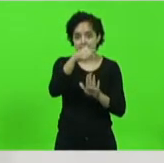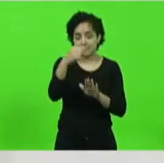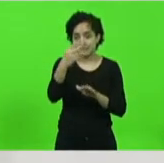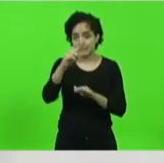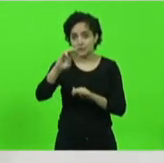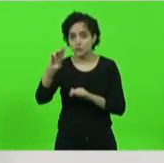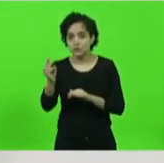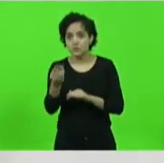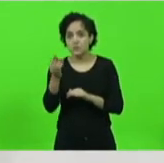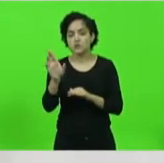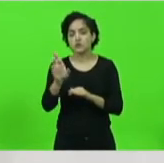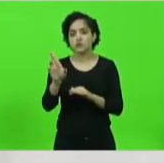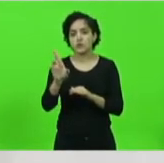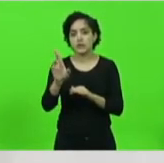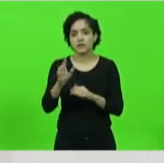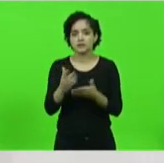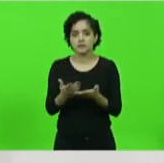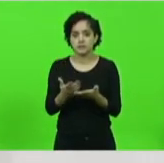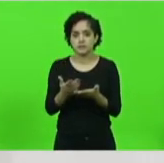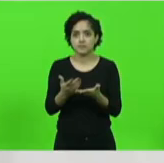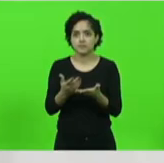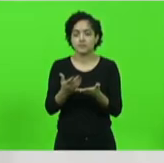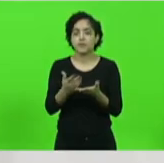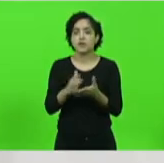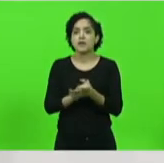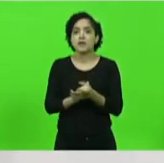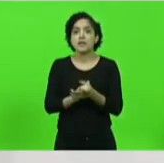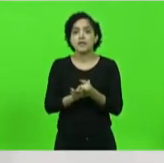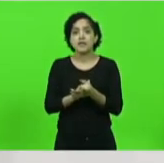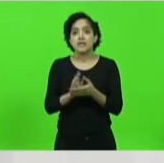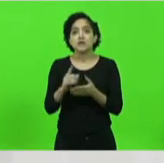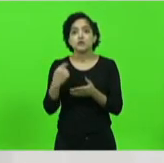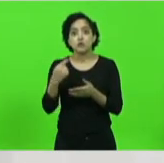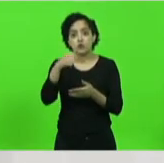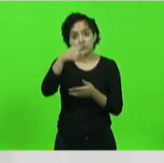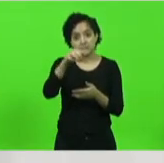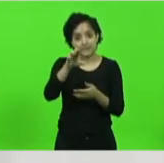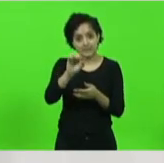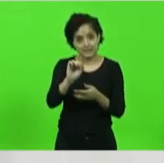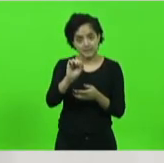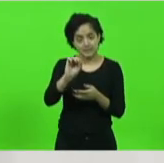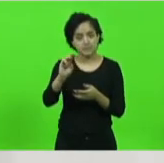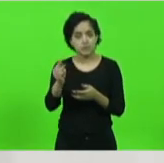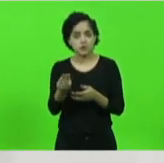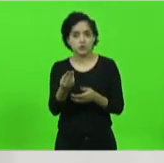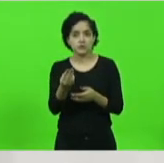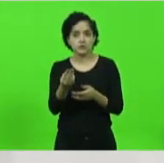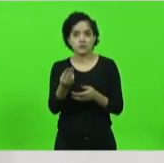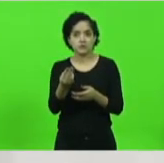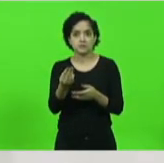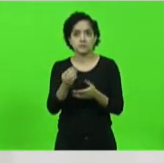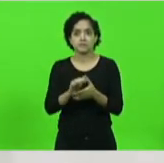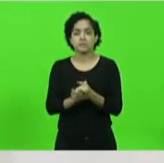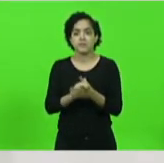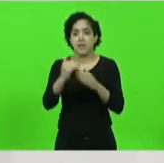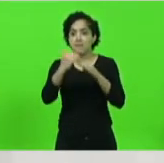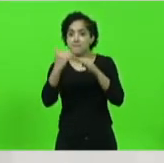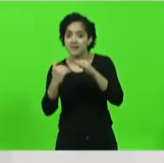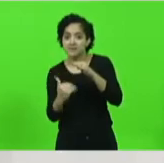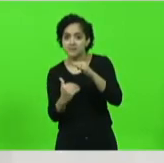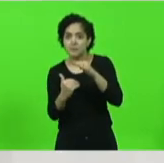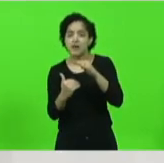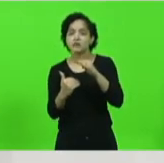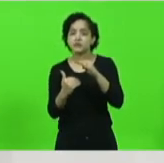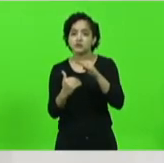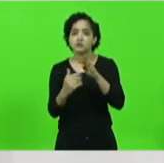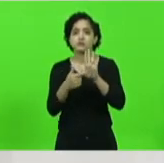milhões. O nosso projeto é 70. Ainda é 2 milhões mais baixo do que o governo botou